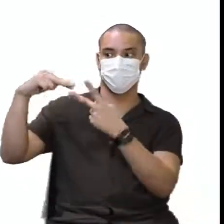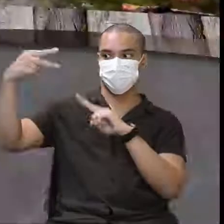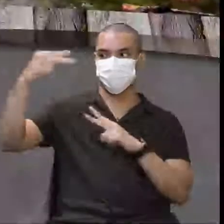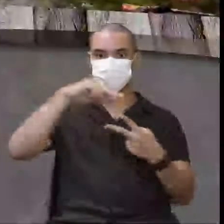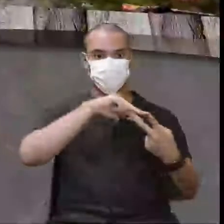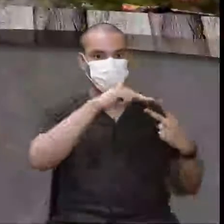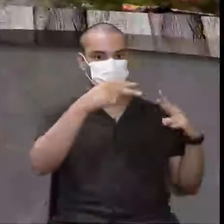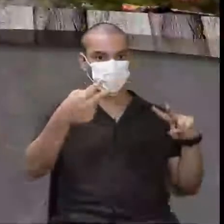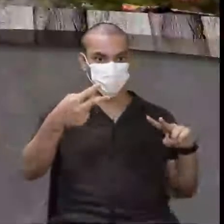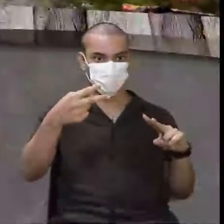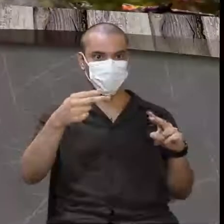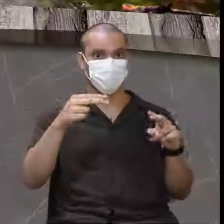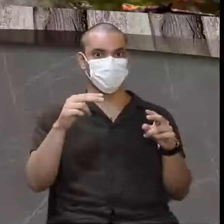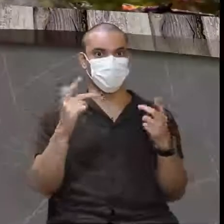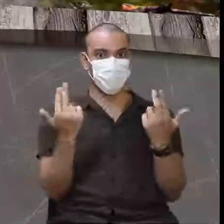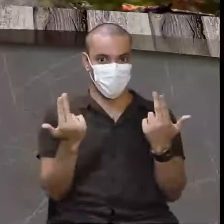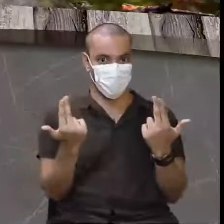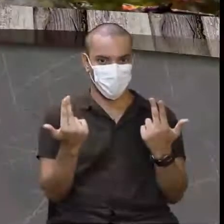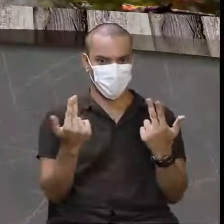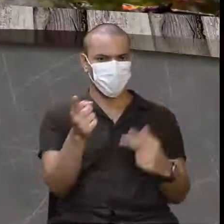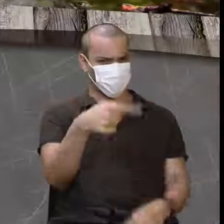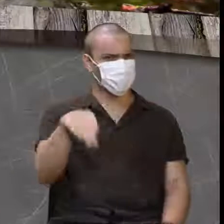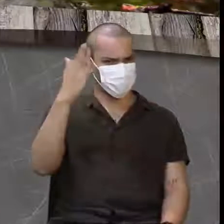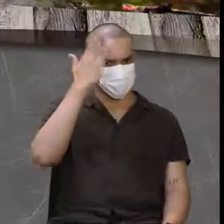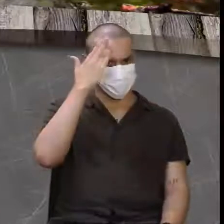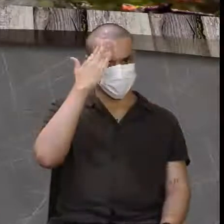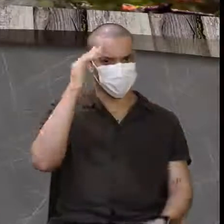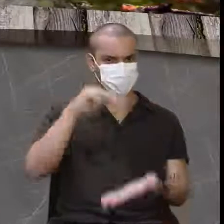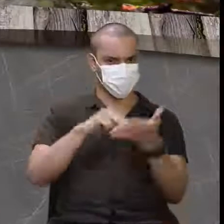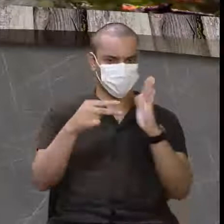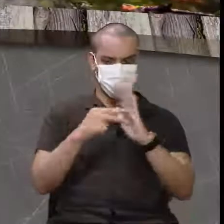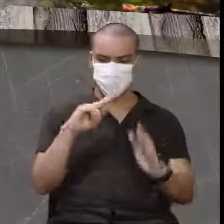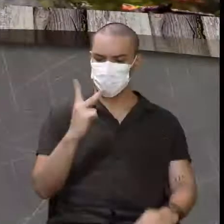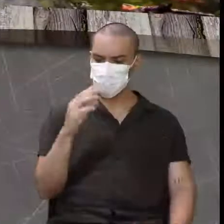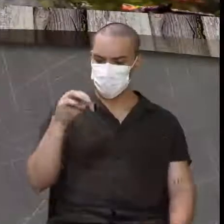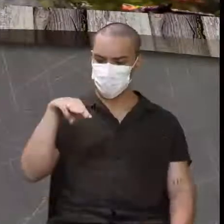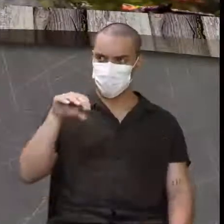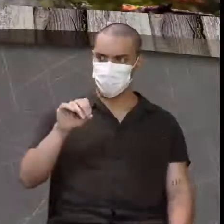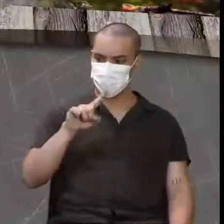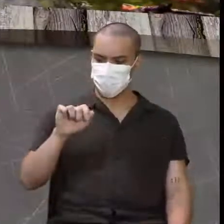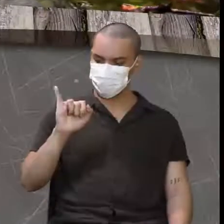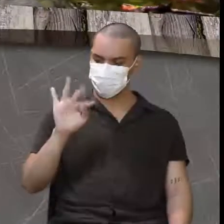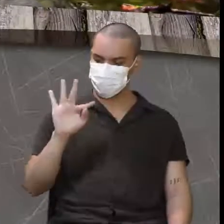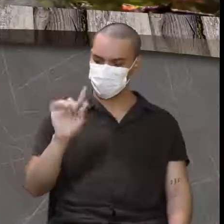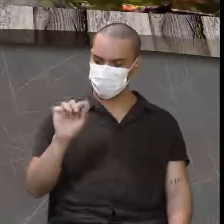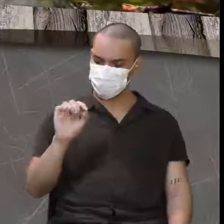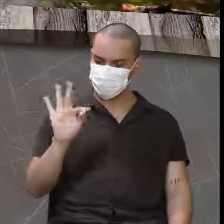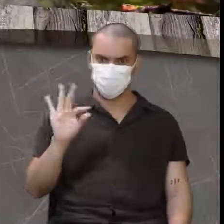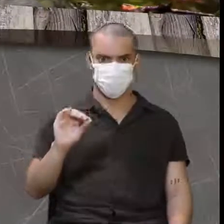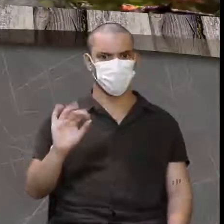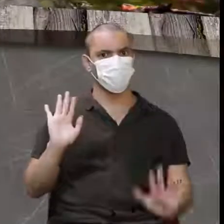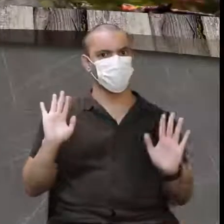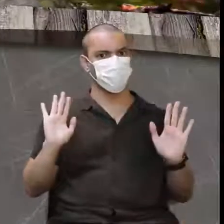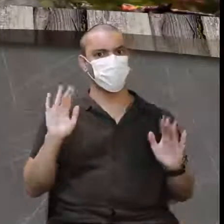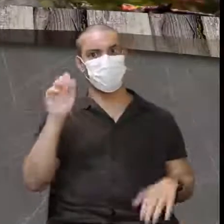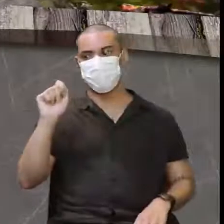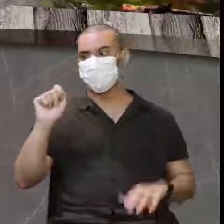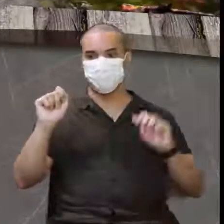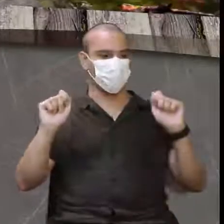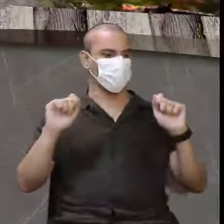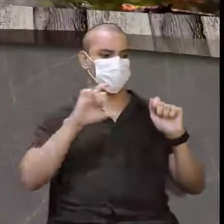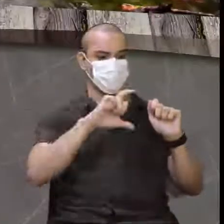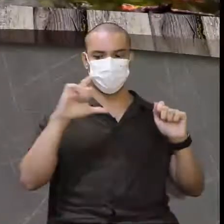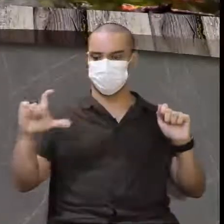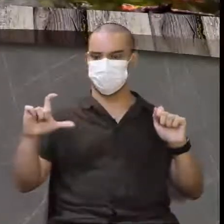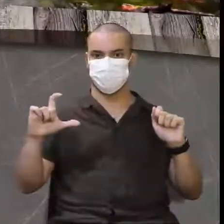mim. Você já sabe o que são genes homozigotos. E, professora? Azão, azão.